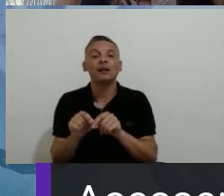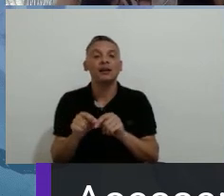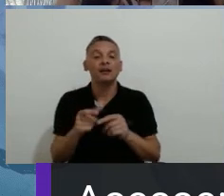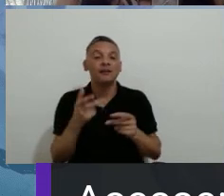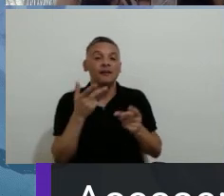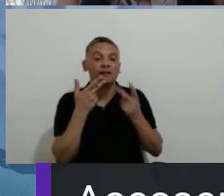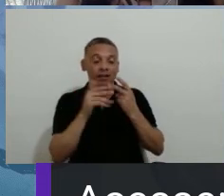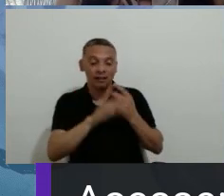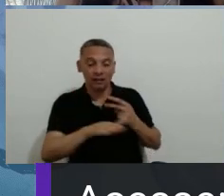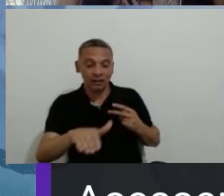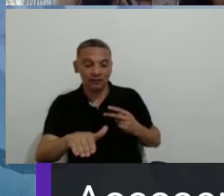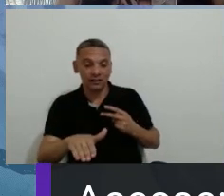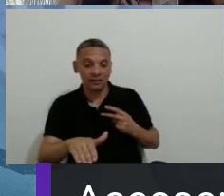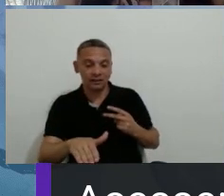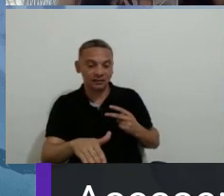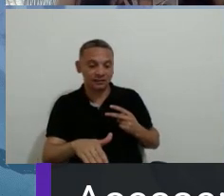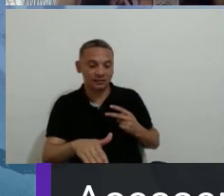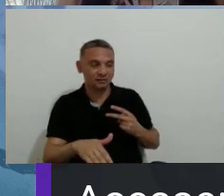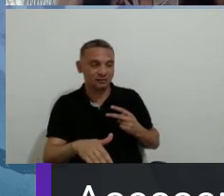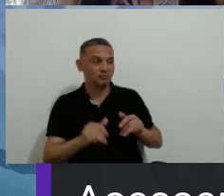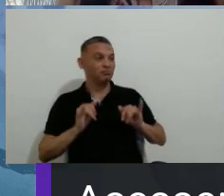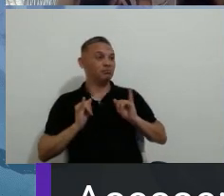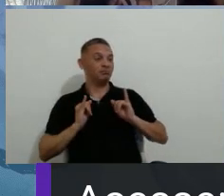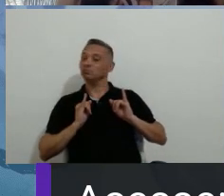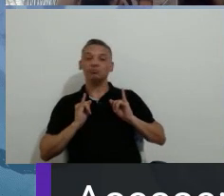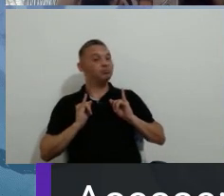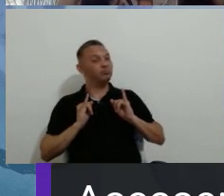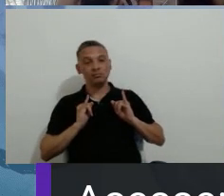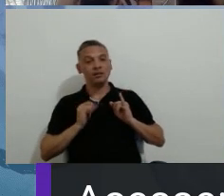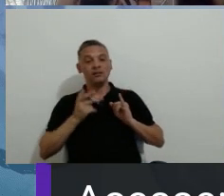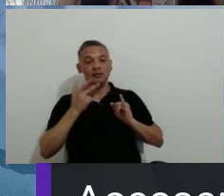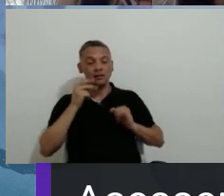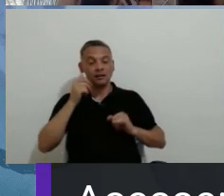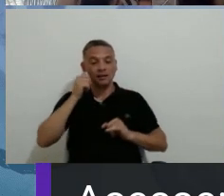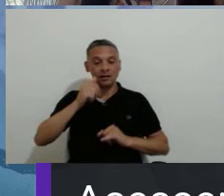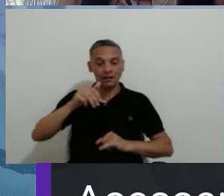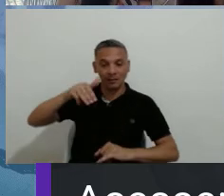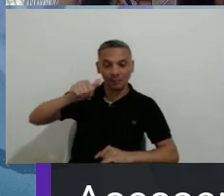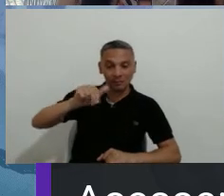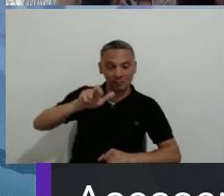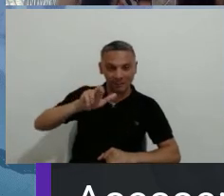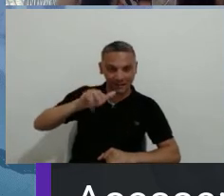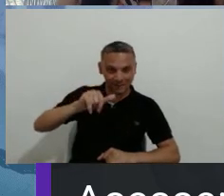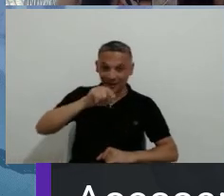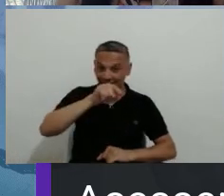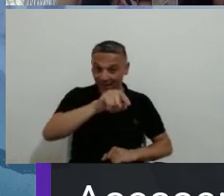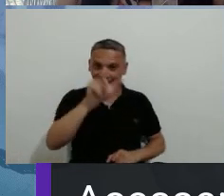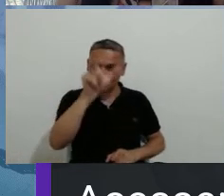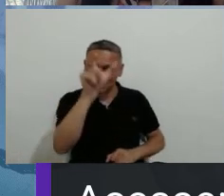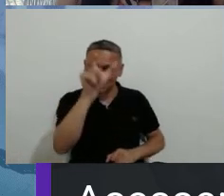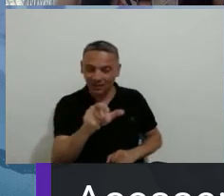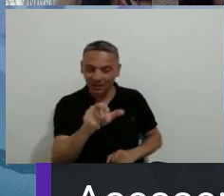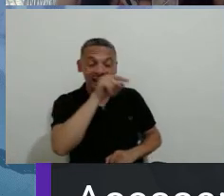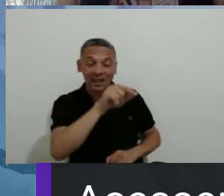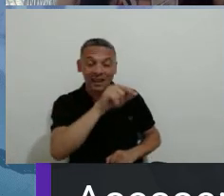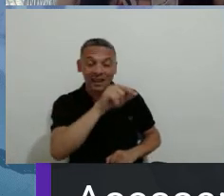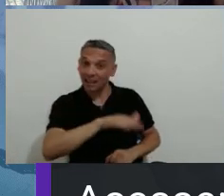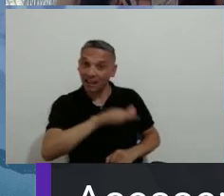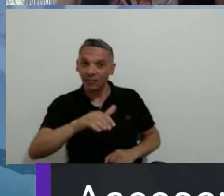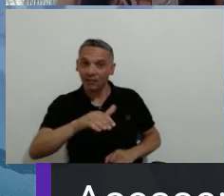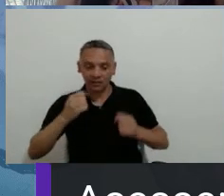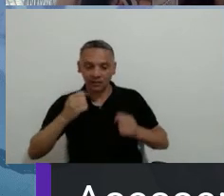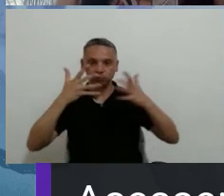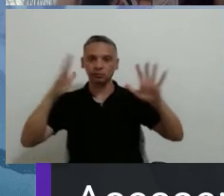crianças invisibilizadas em algum momento, que a Marina, que foi a nossa personagem aqui, não seja uma criança invisibilizada e